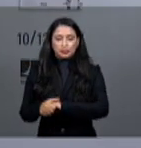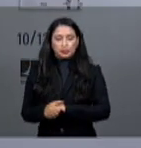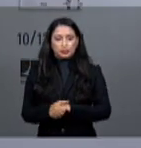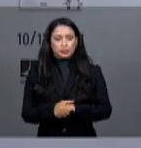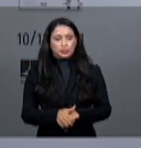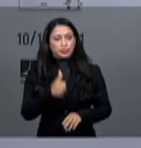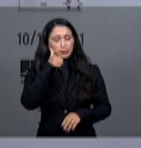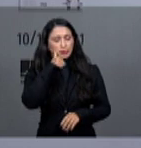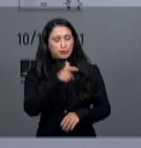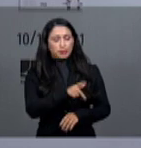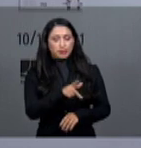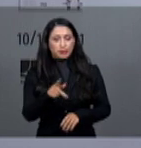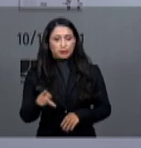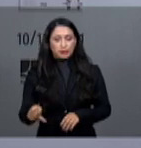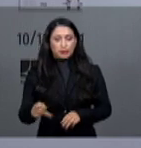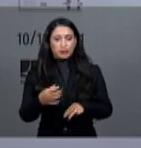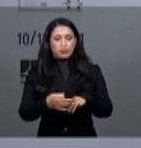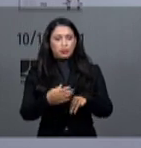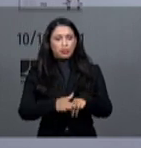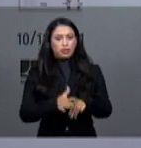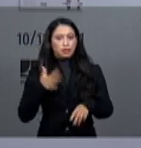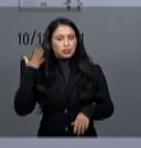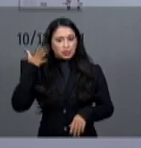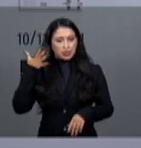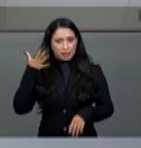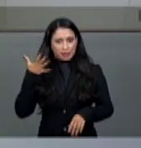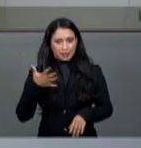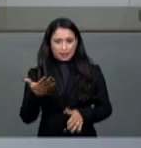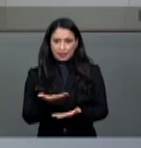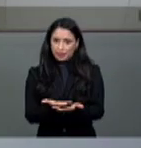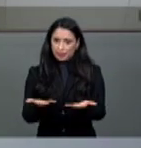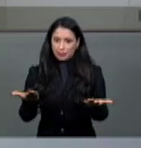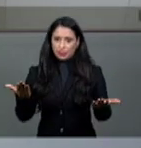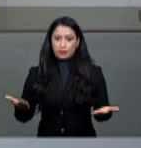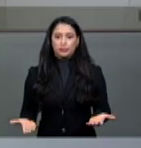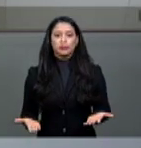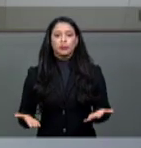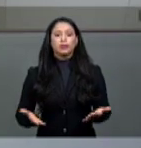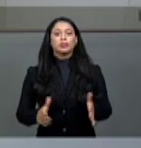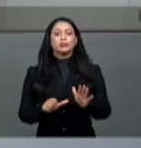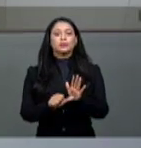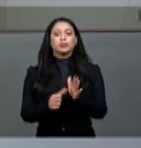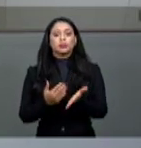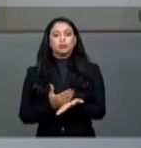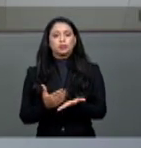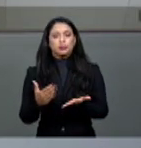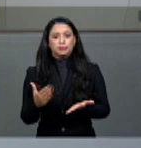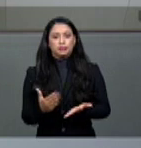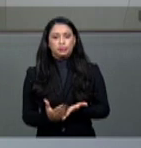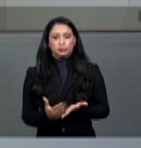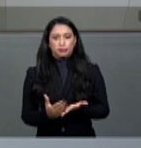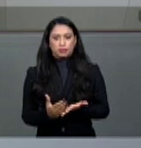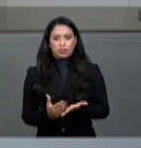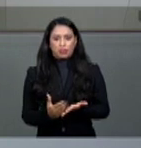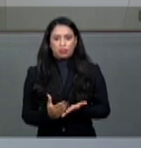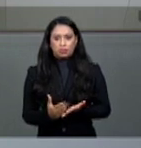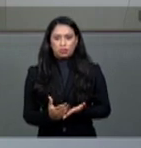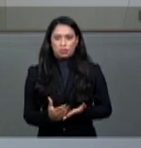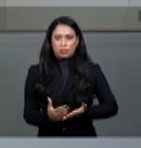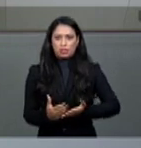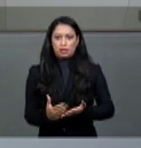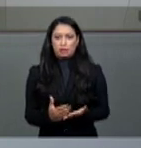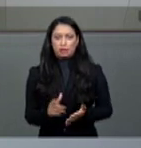ministros presentes para as palestrantes de uma forma especial este primeiro o painel tem como tema preços e